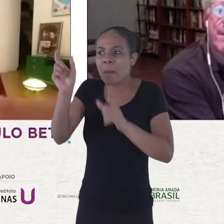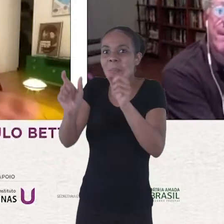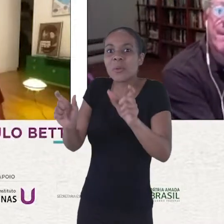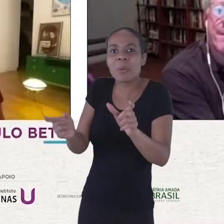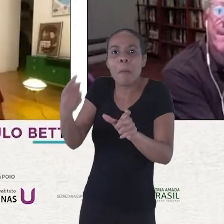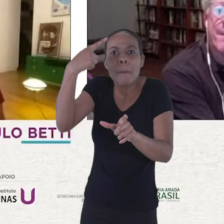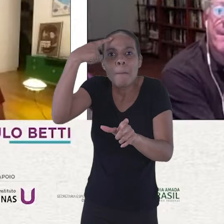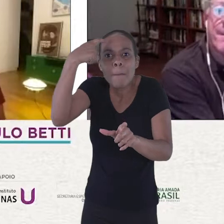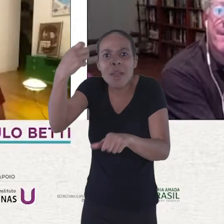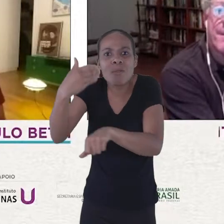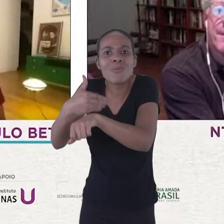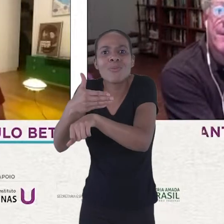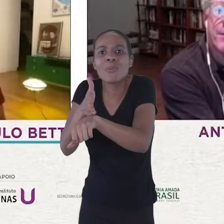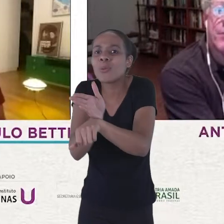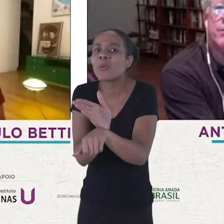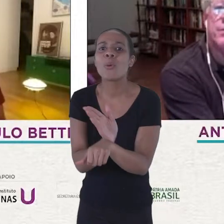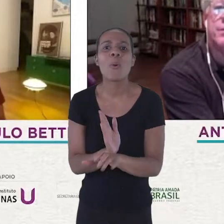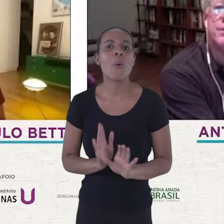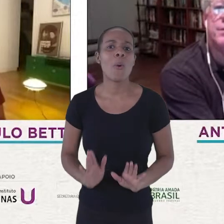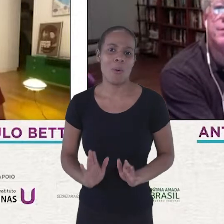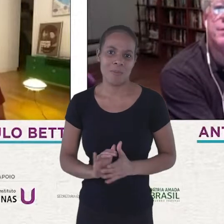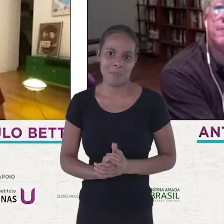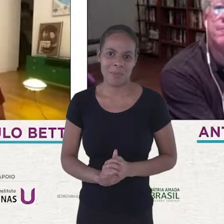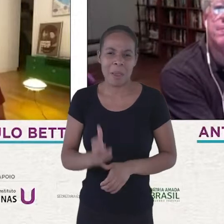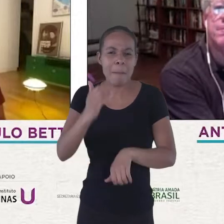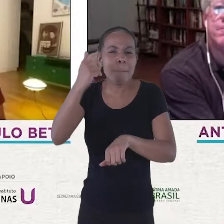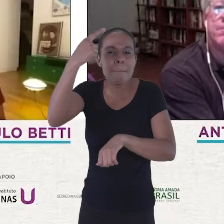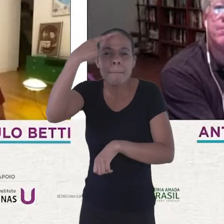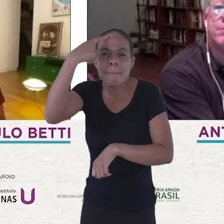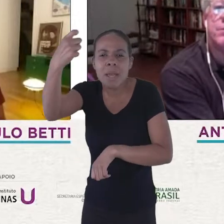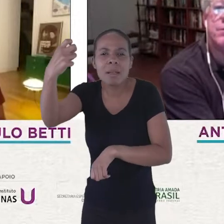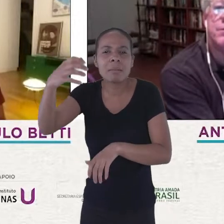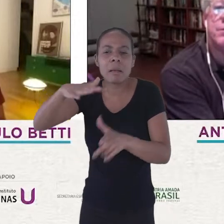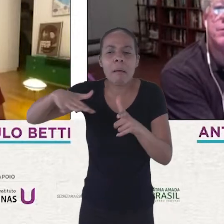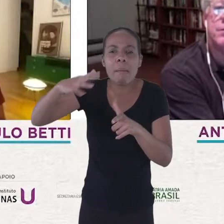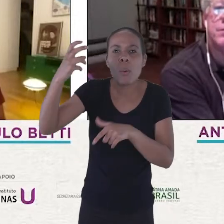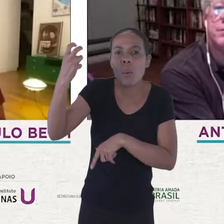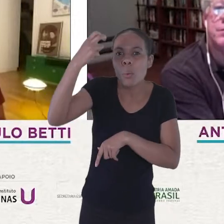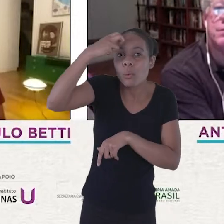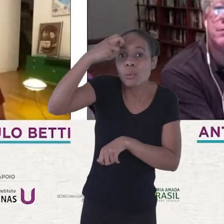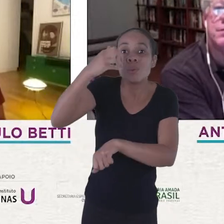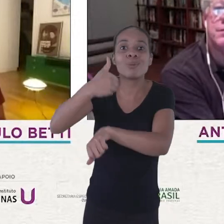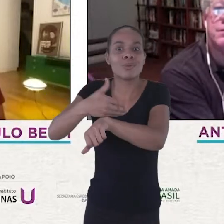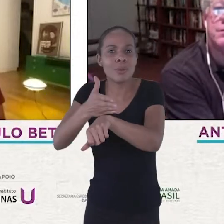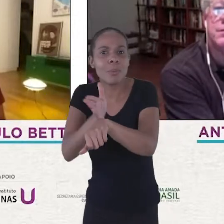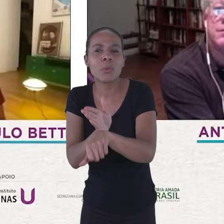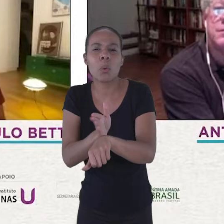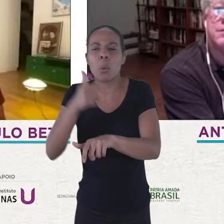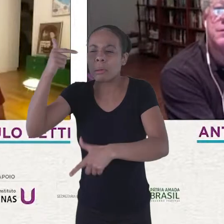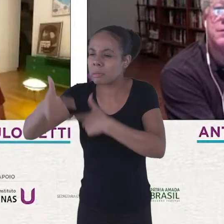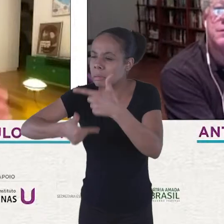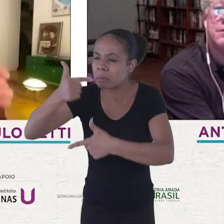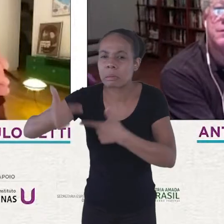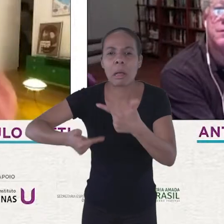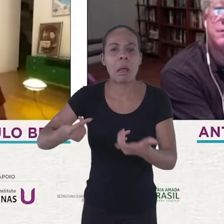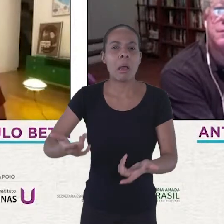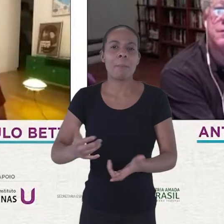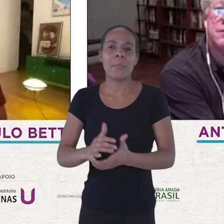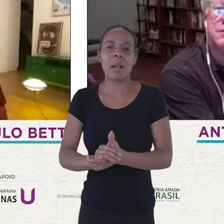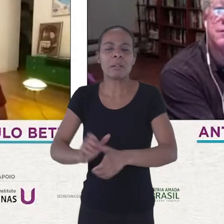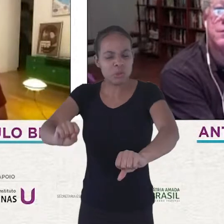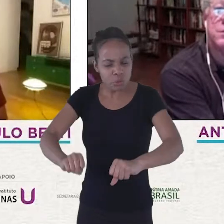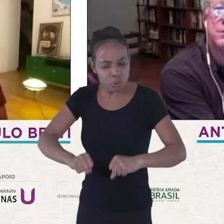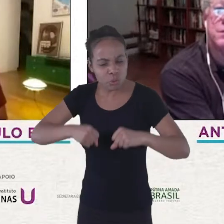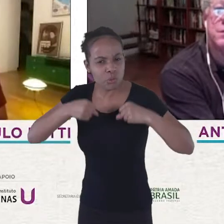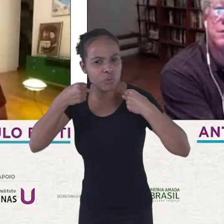todo, pensam cultura o tempo todo, pensam, trabalham, dedicam sua